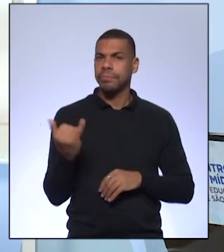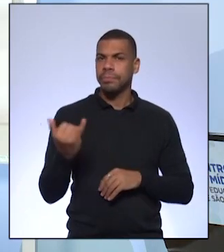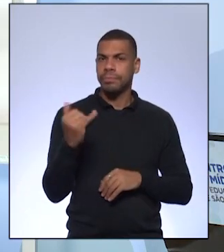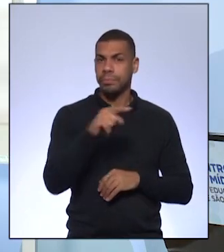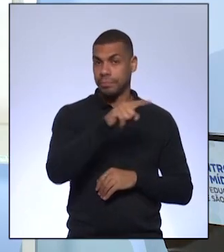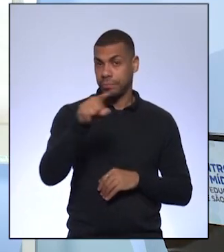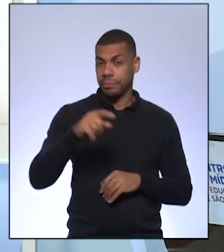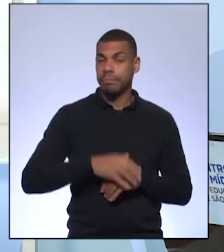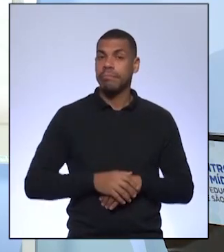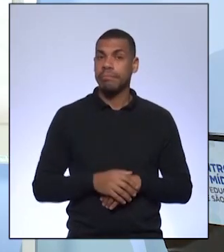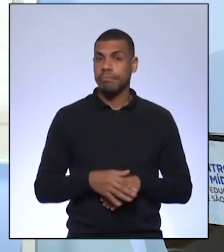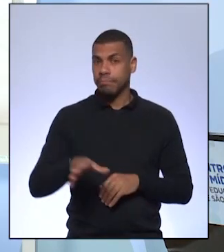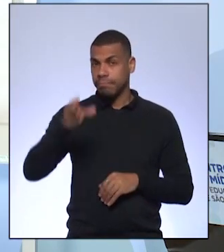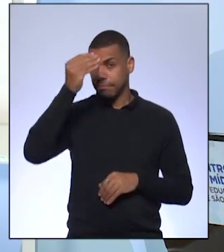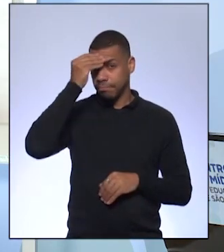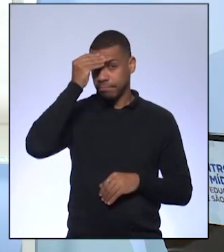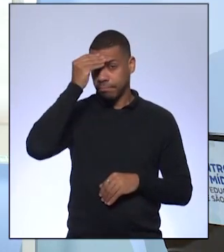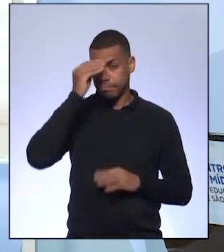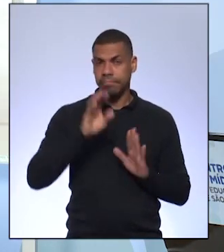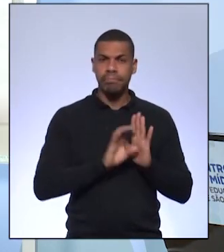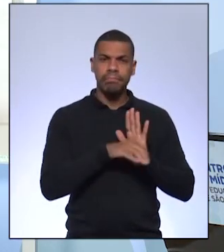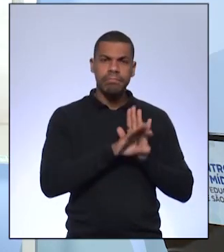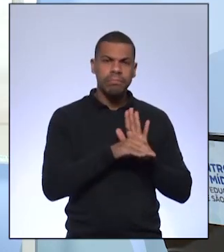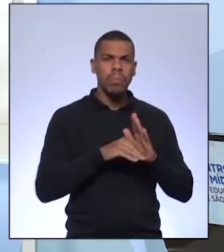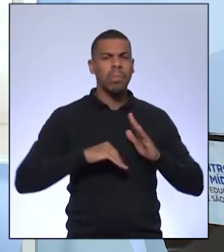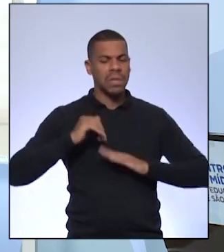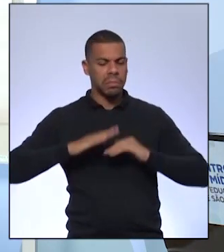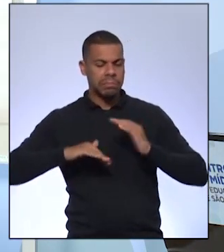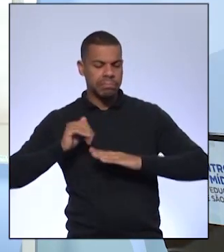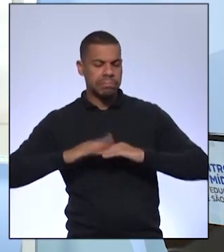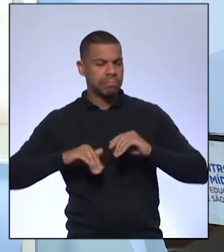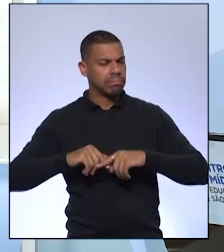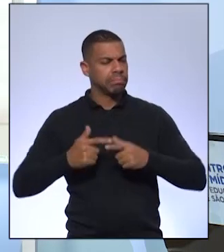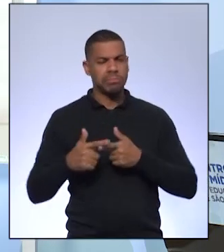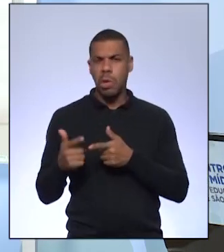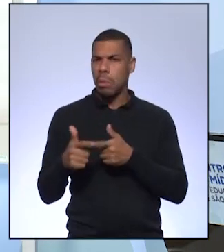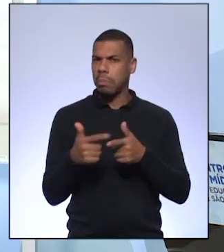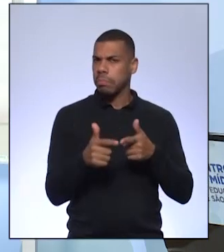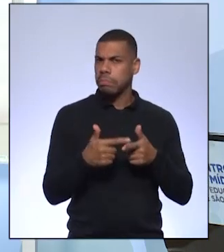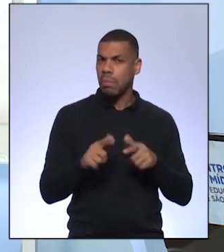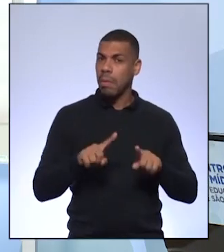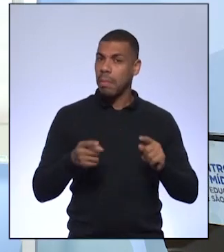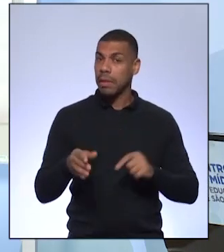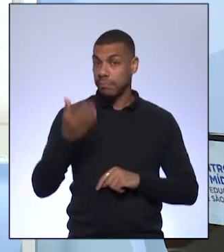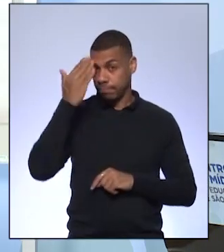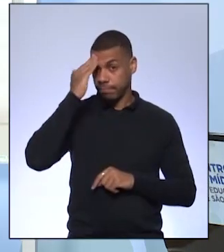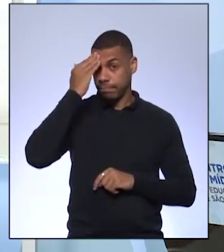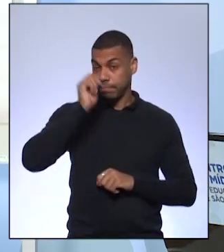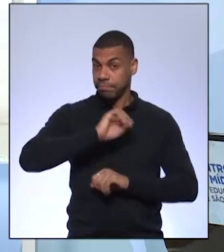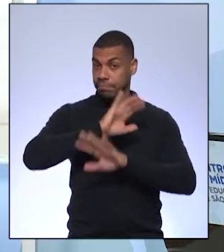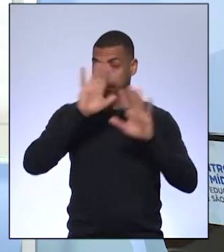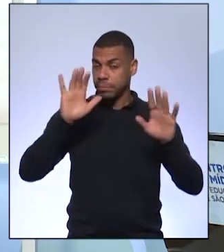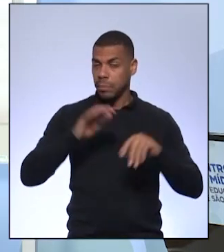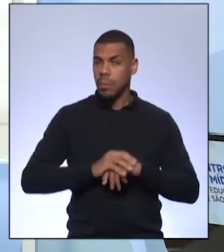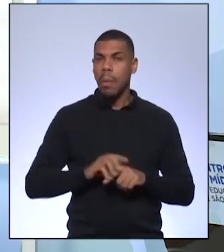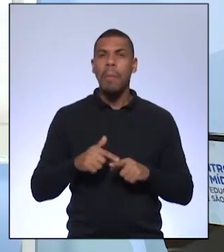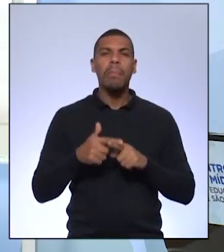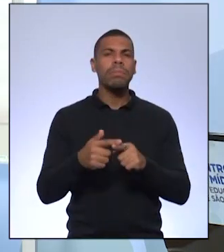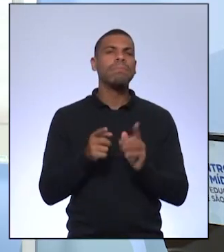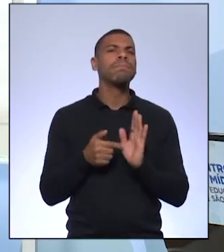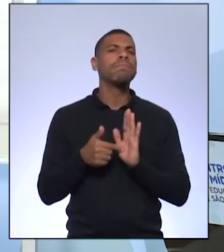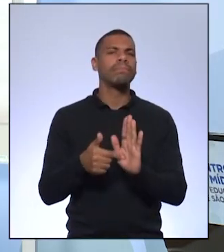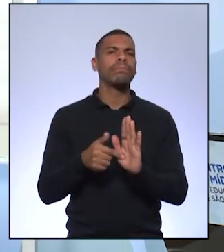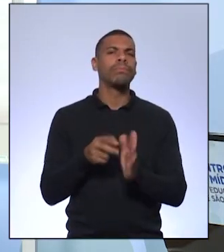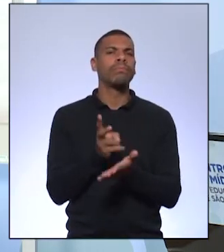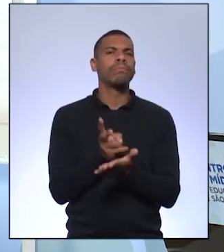você ter essas definições. Pode ser prático? Pode, não tem problema nenhum, tá? Desde que eu compreenda. Mas sempre é bom se prender